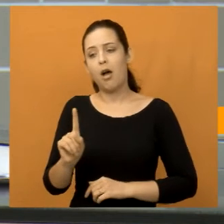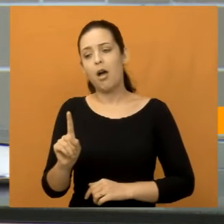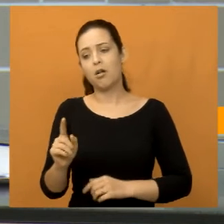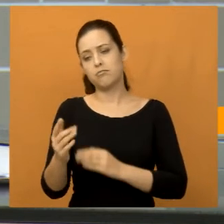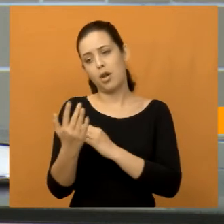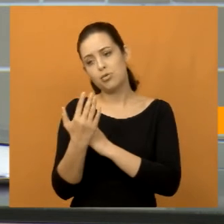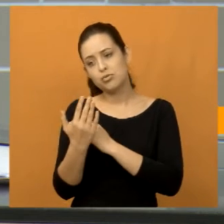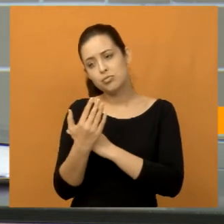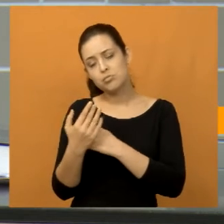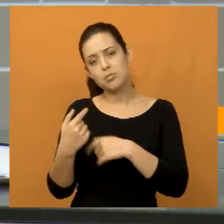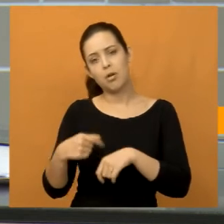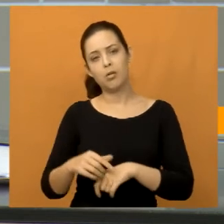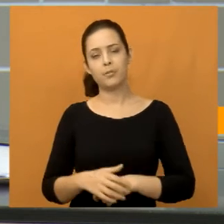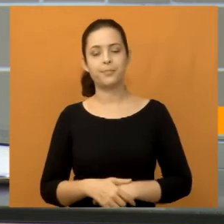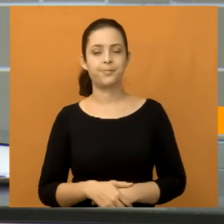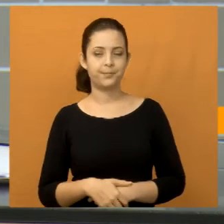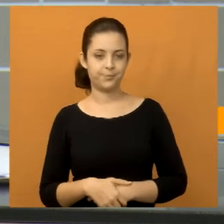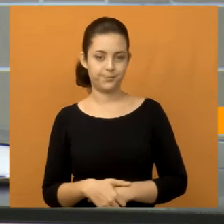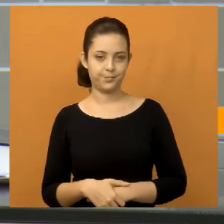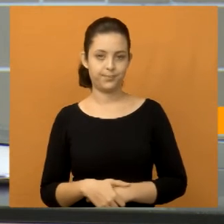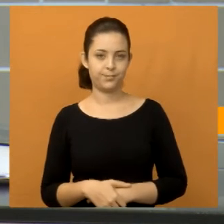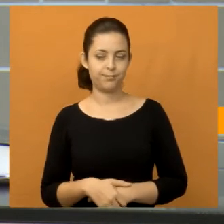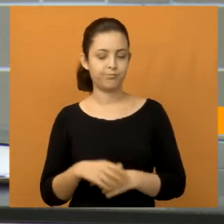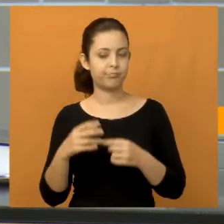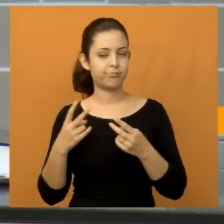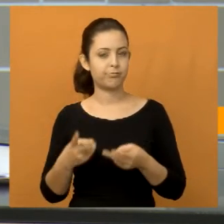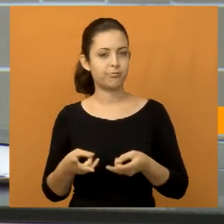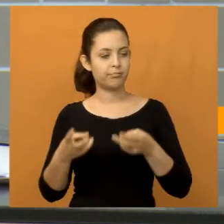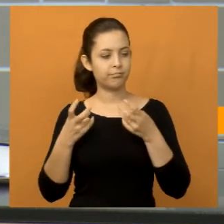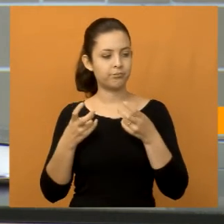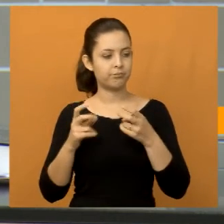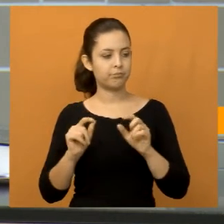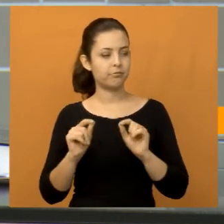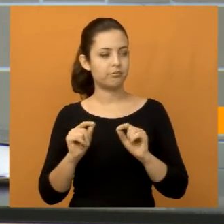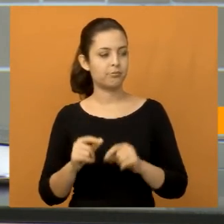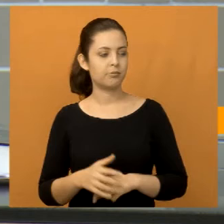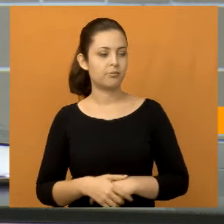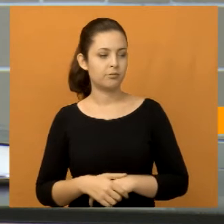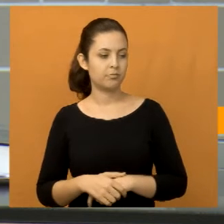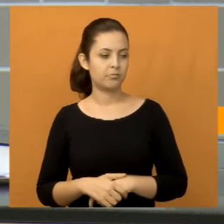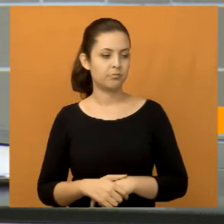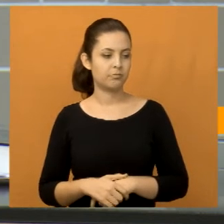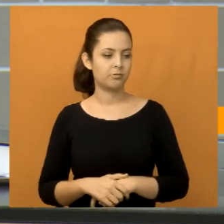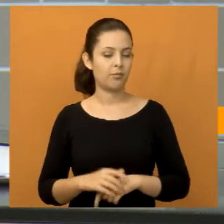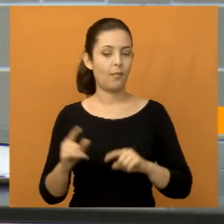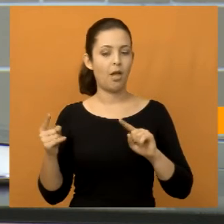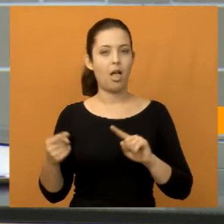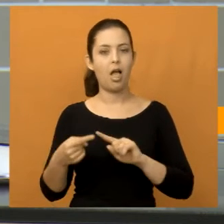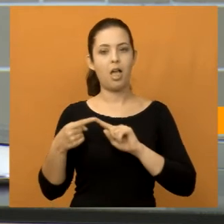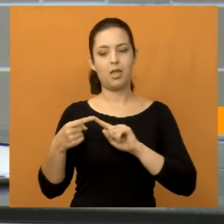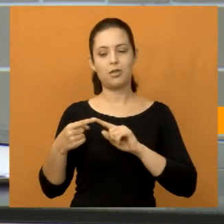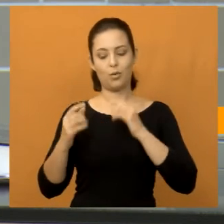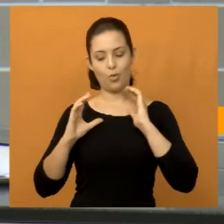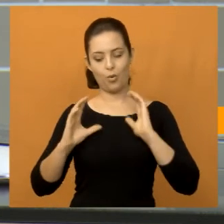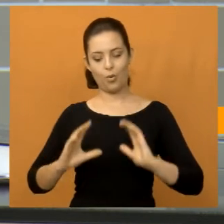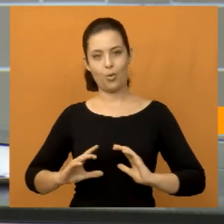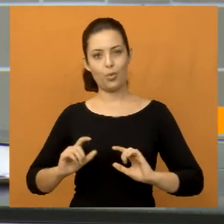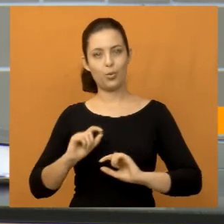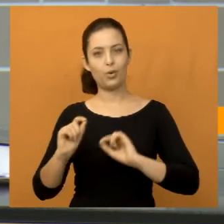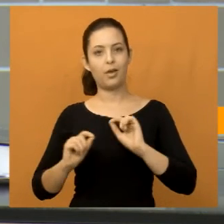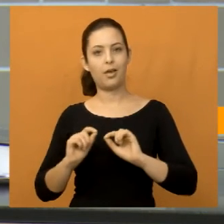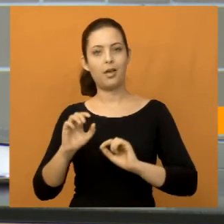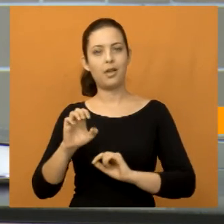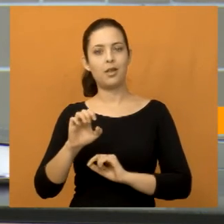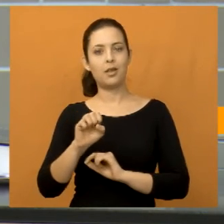estava precisando de ajuda, nós vemos aí também, relacionado a essa atitude, o crime de